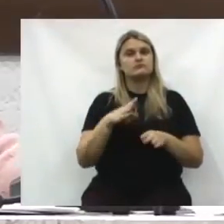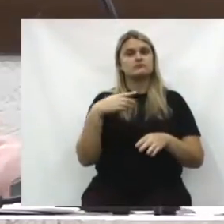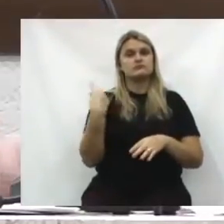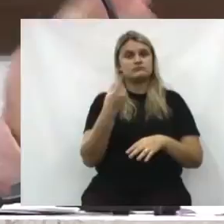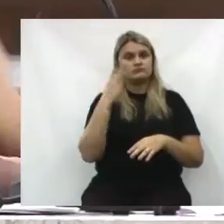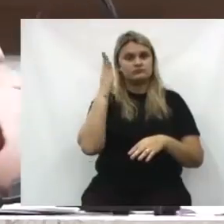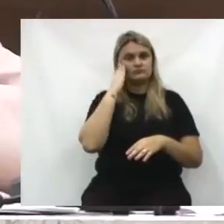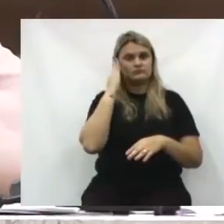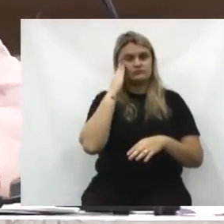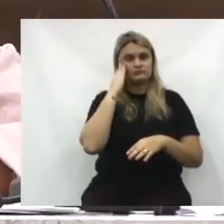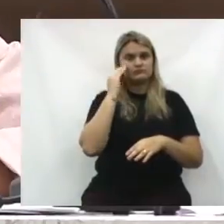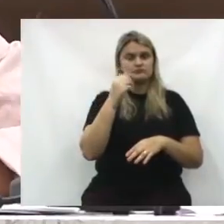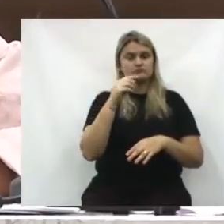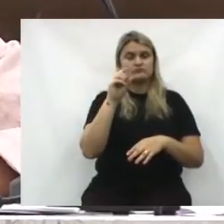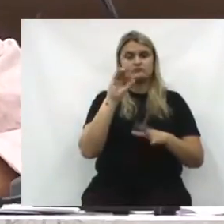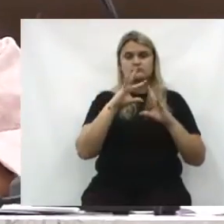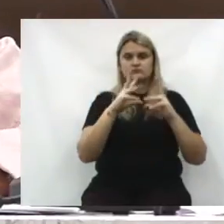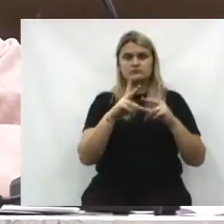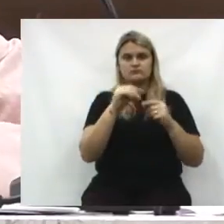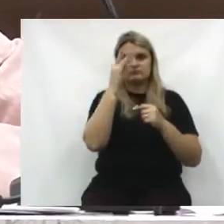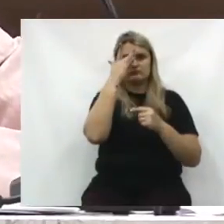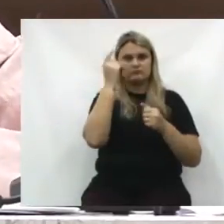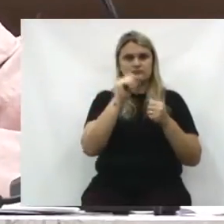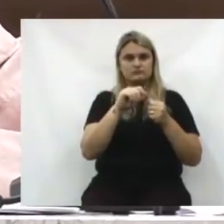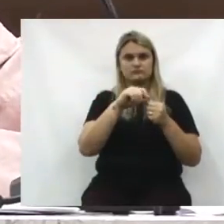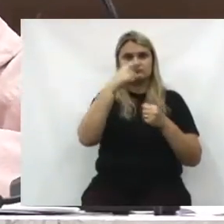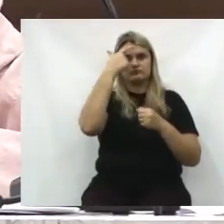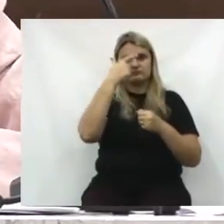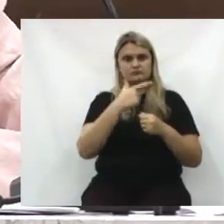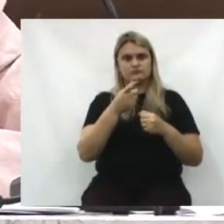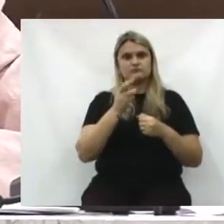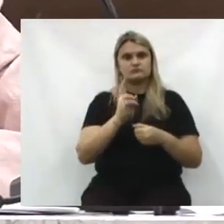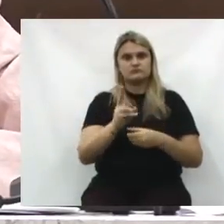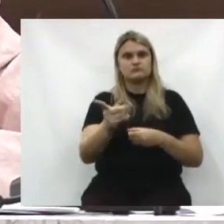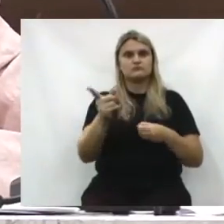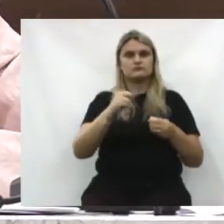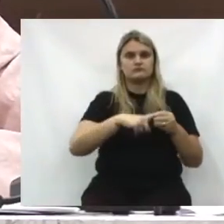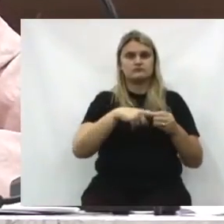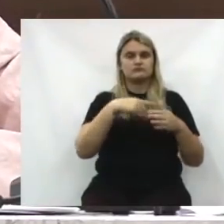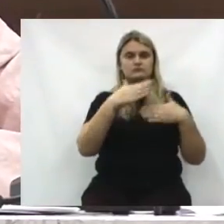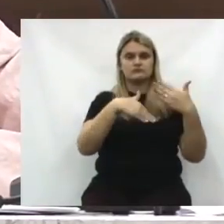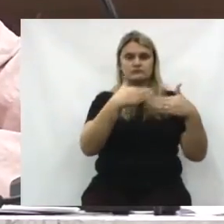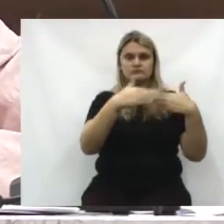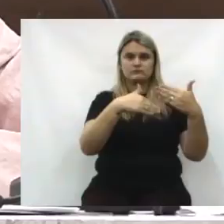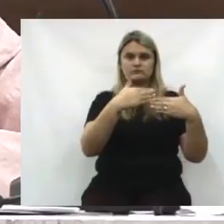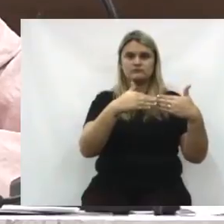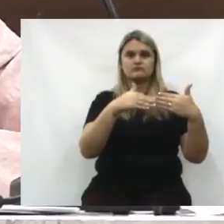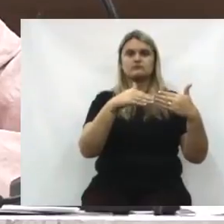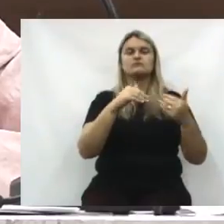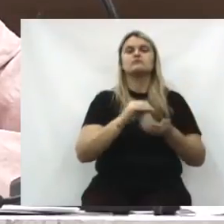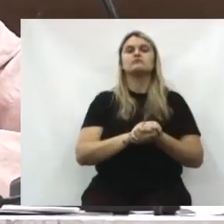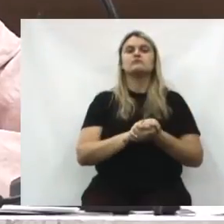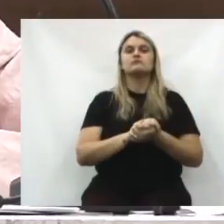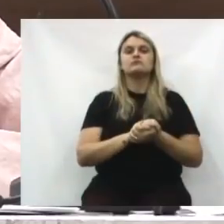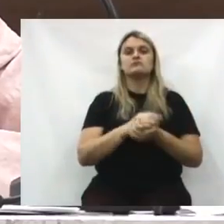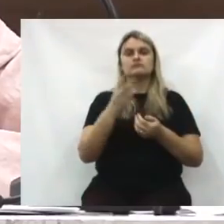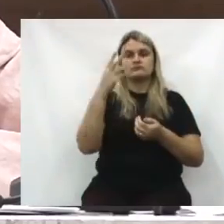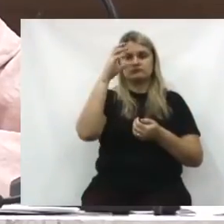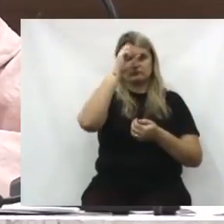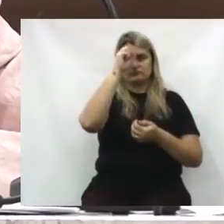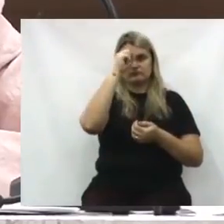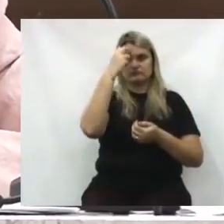E mais do que isso, saber que suas ações e atitudes voltam-se para o processo